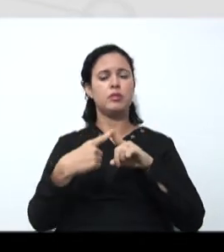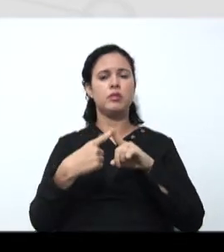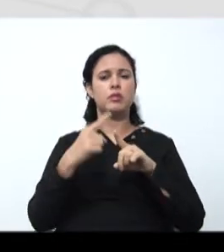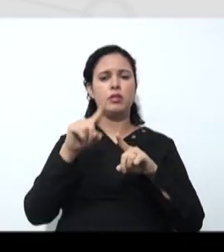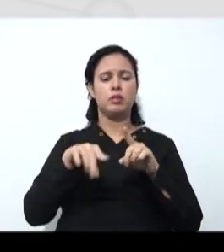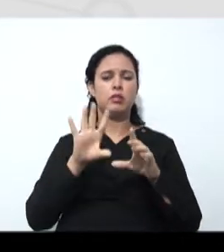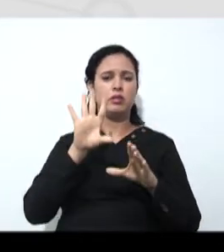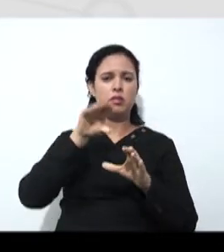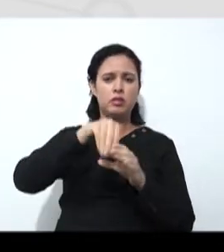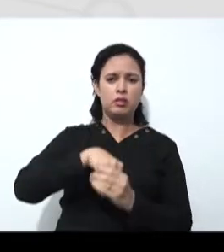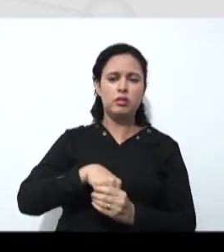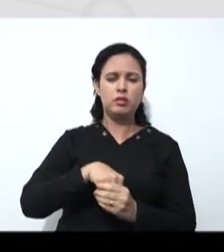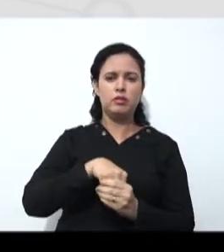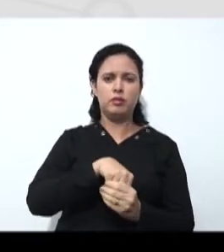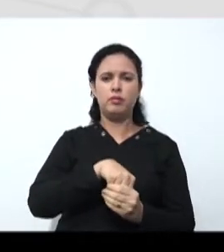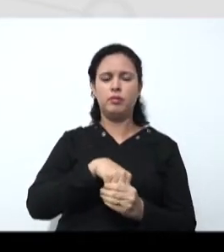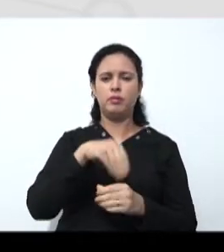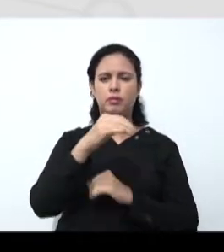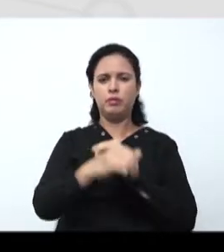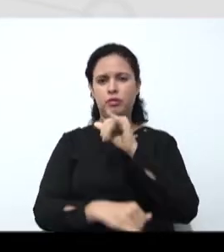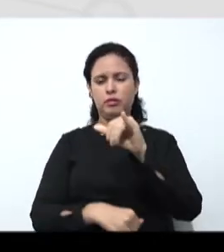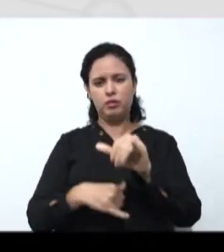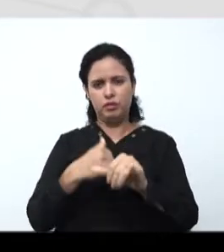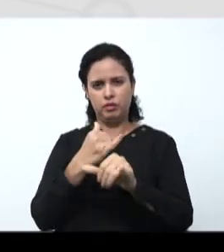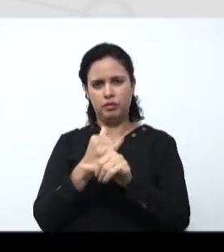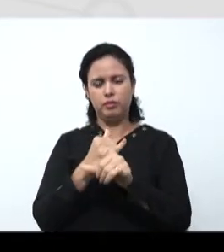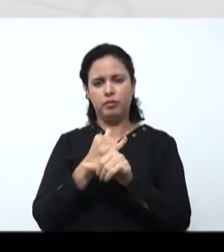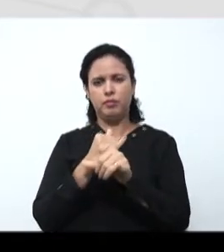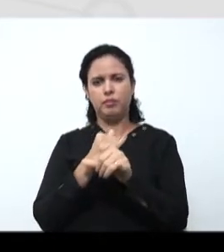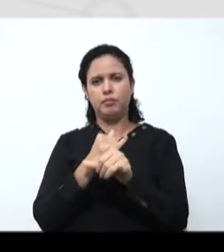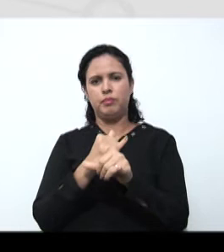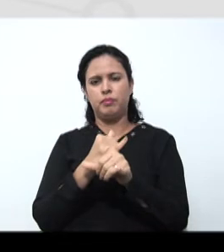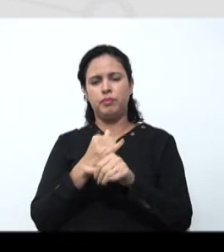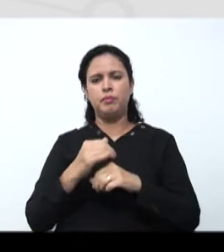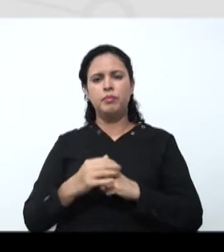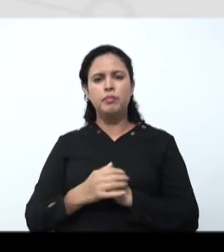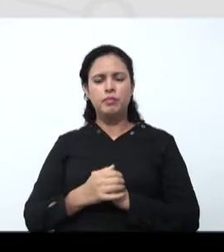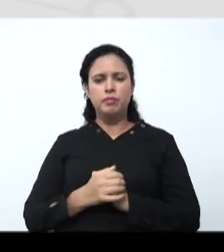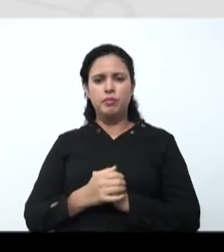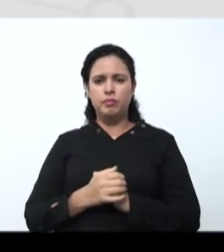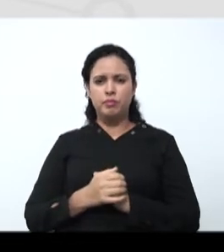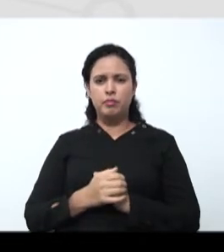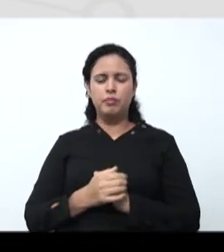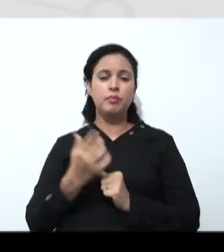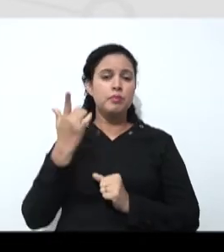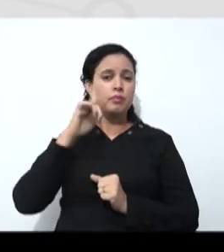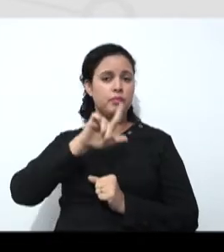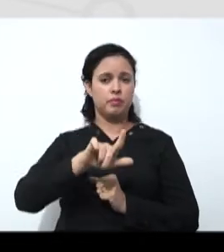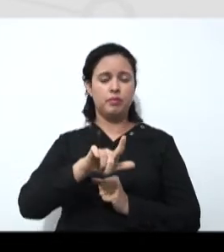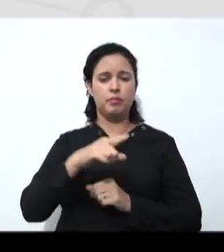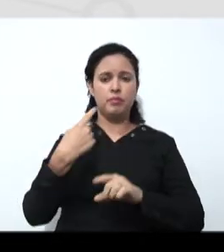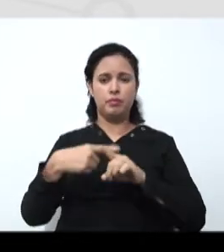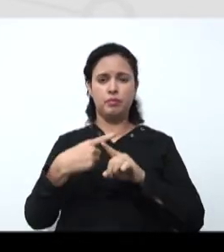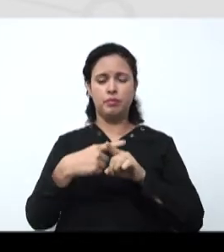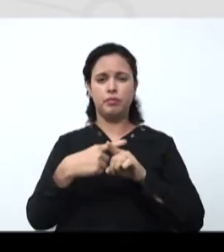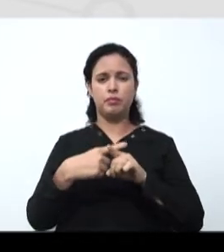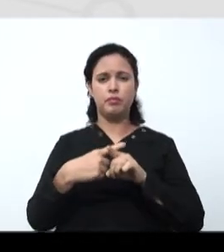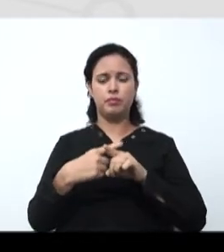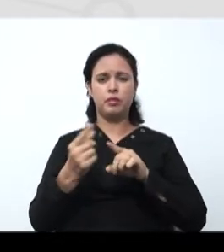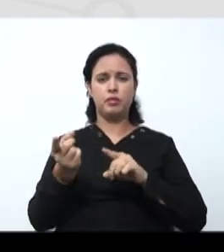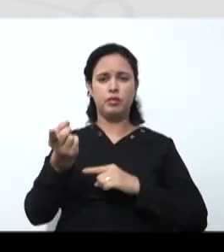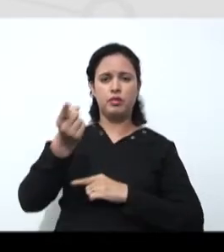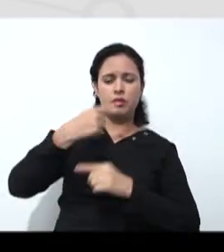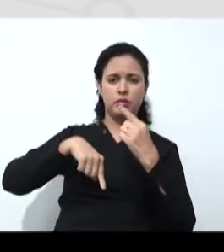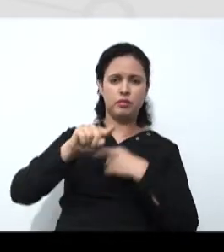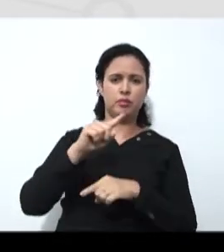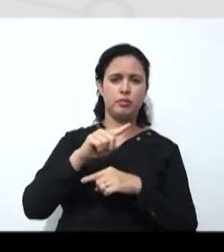vai disponibilizar o produto e o serviço pela internet e é considerada eficaz quando consegue transformar os